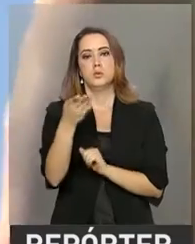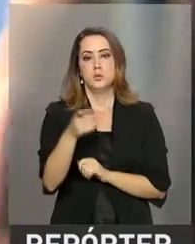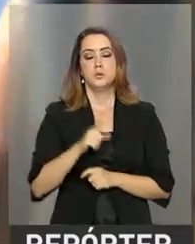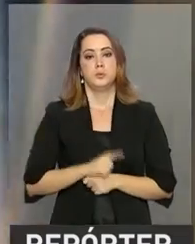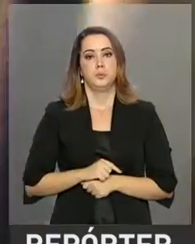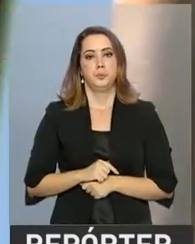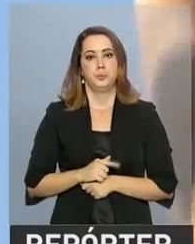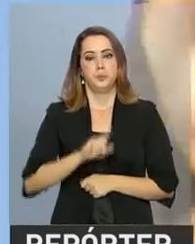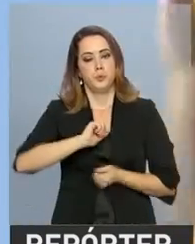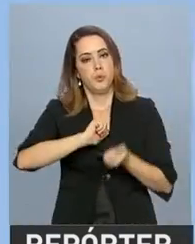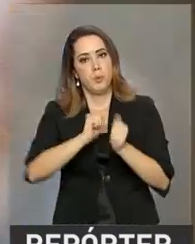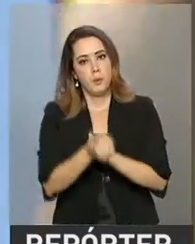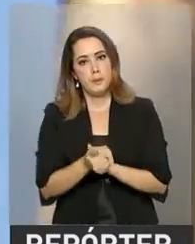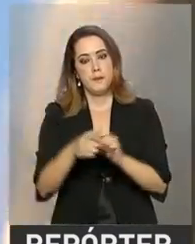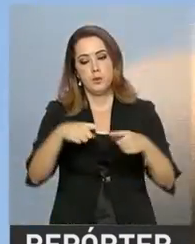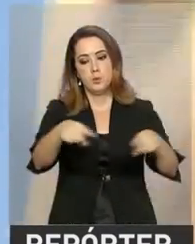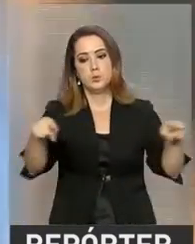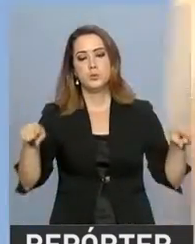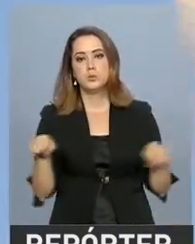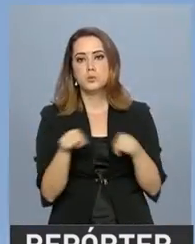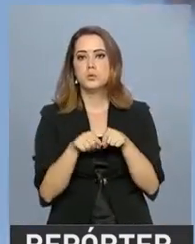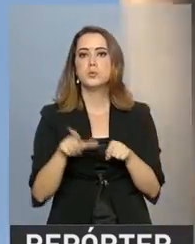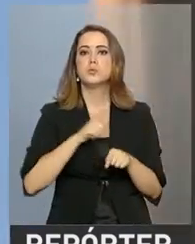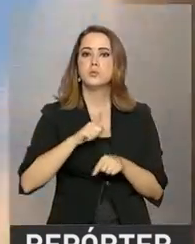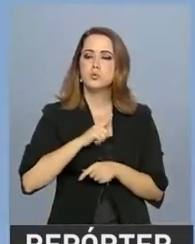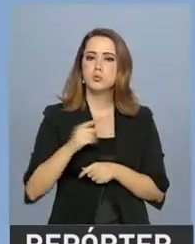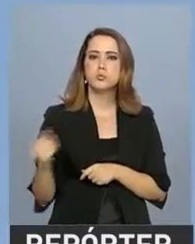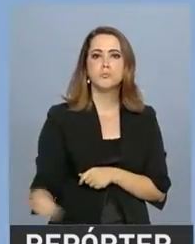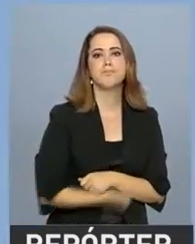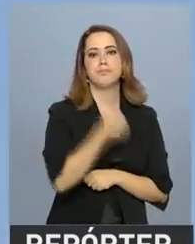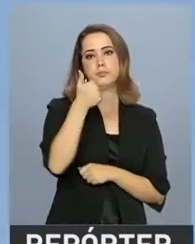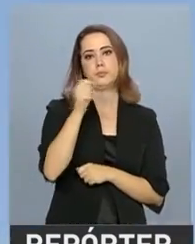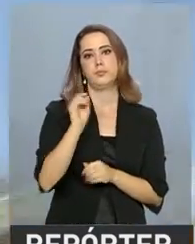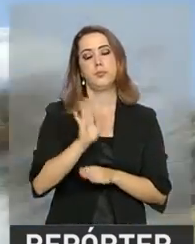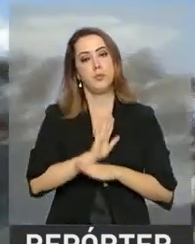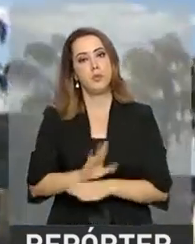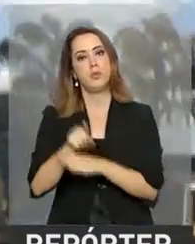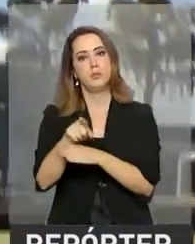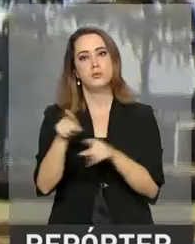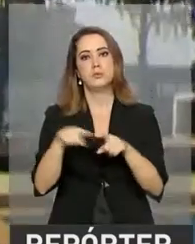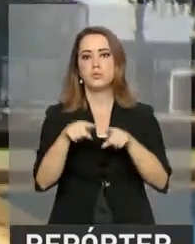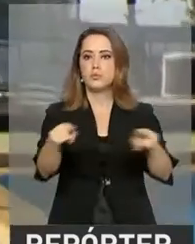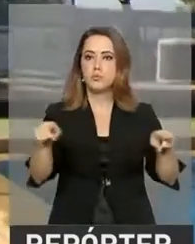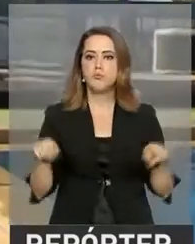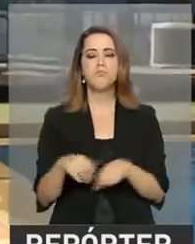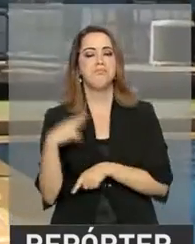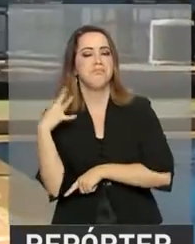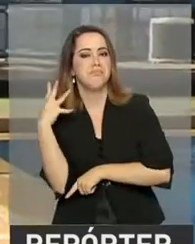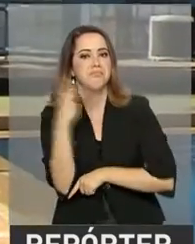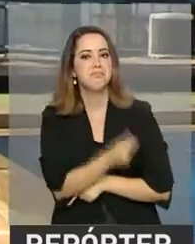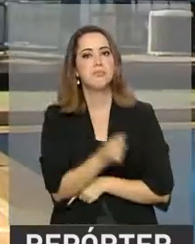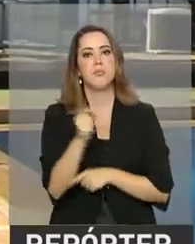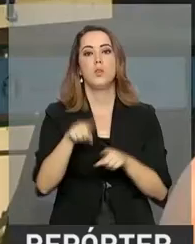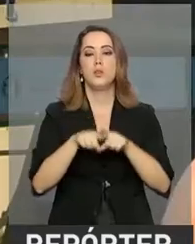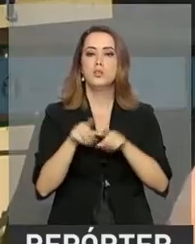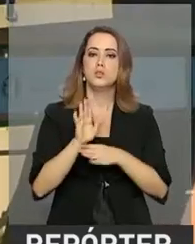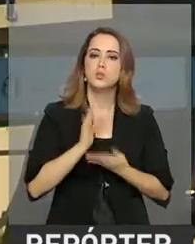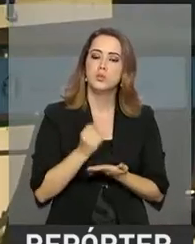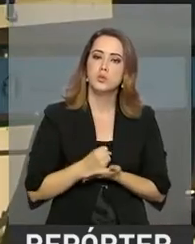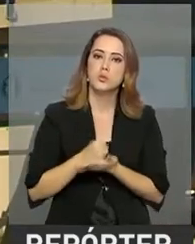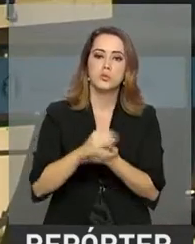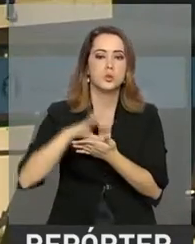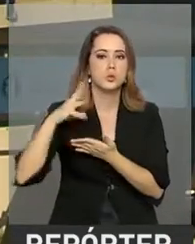tem ajudado e muito a melhorar o desempenho da equipe no esporte. Segundo ele, o centro é excelente e oferece toda